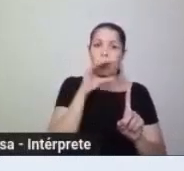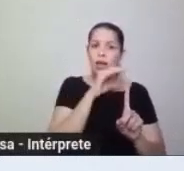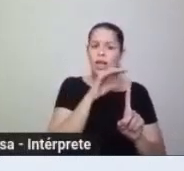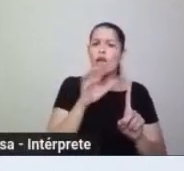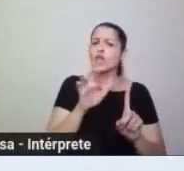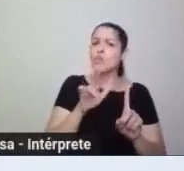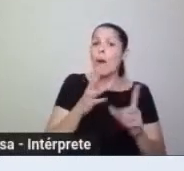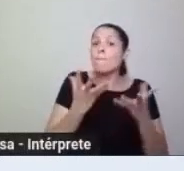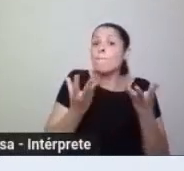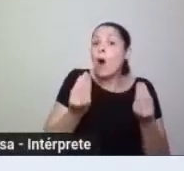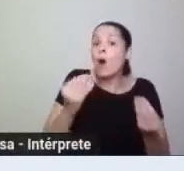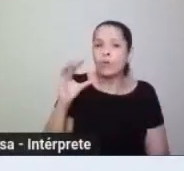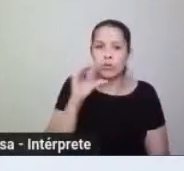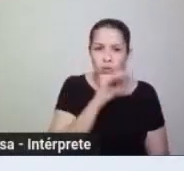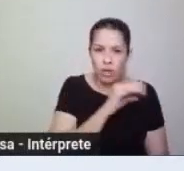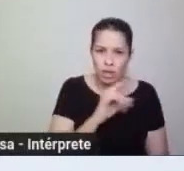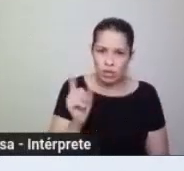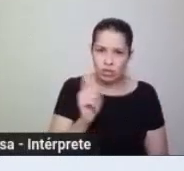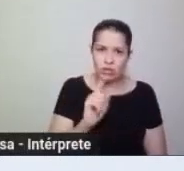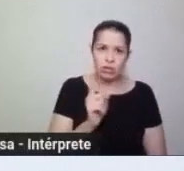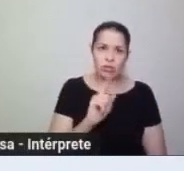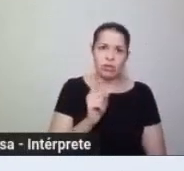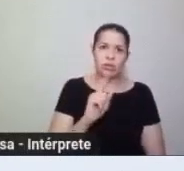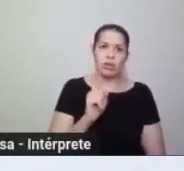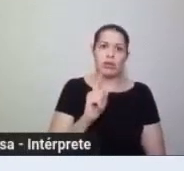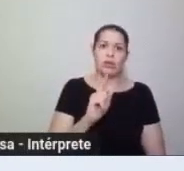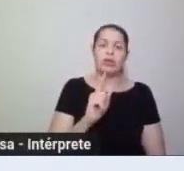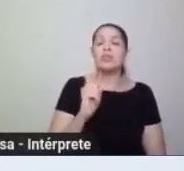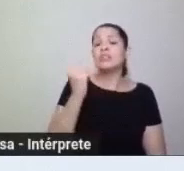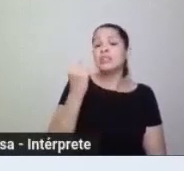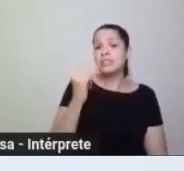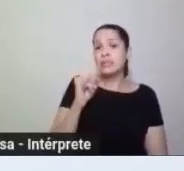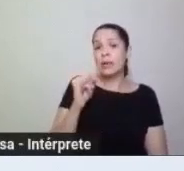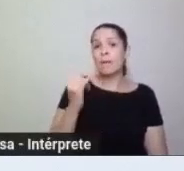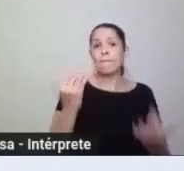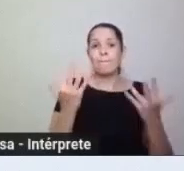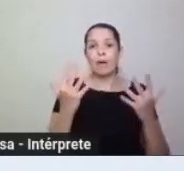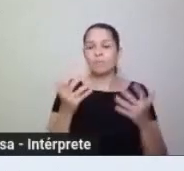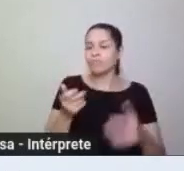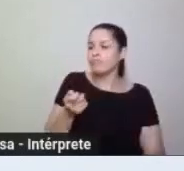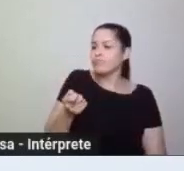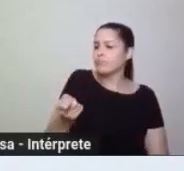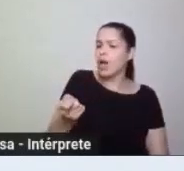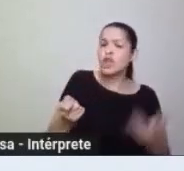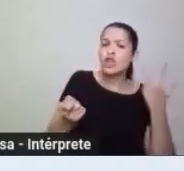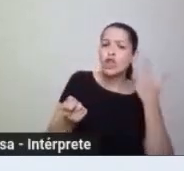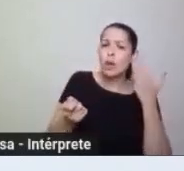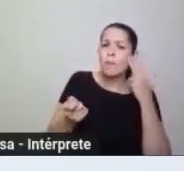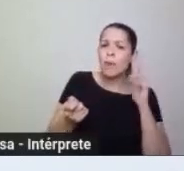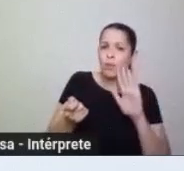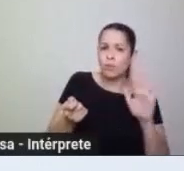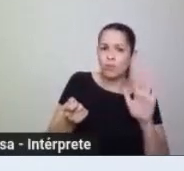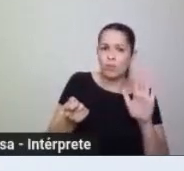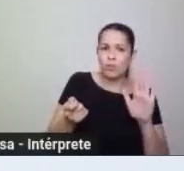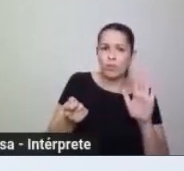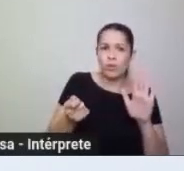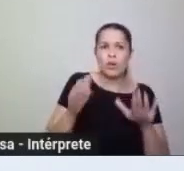uma... se fosse uma coleta manual, isso seria normal. A gente talvez até passaria.